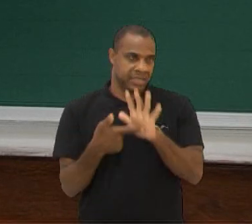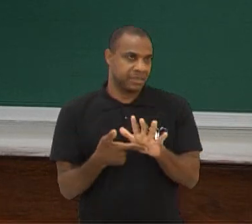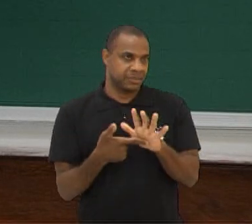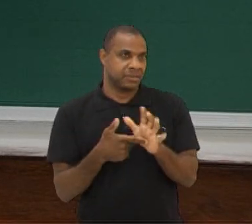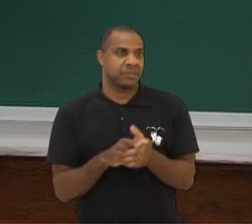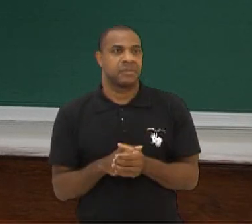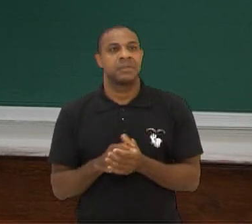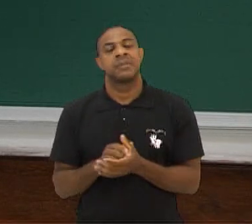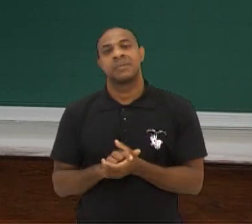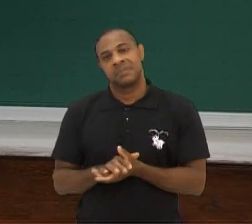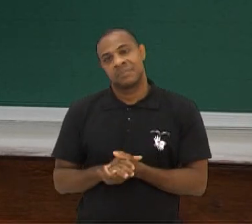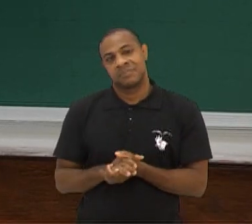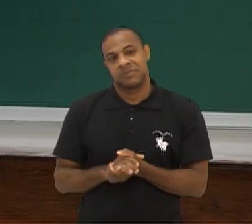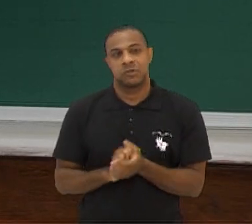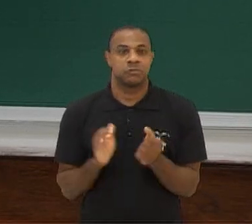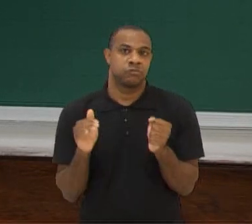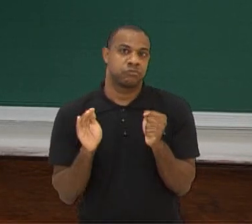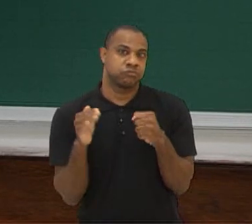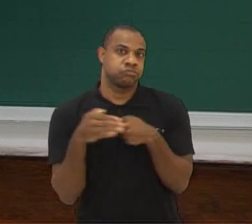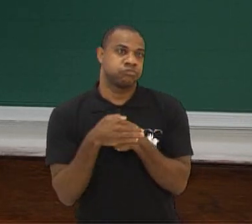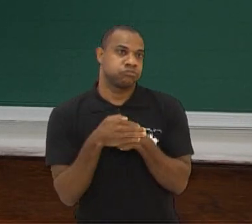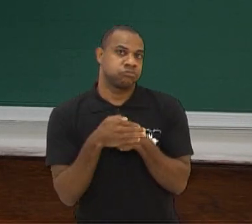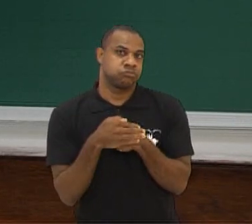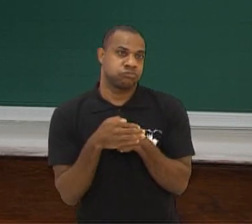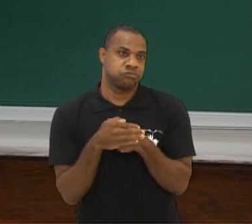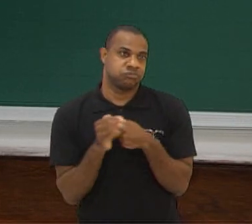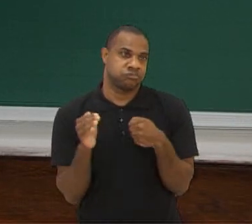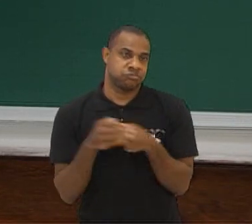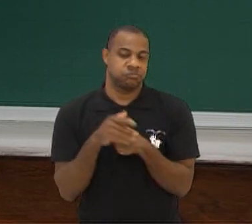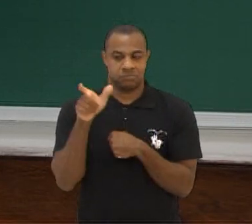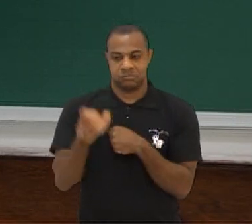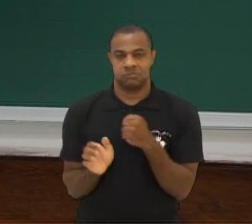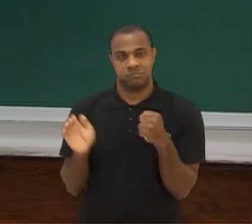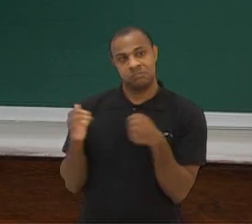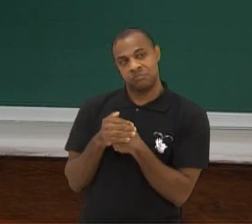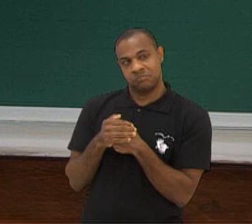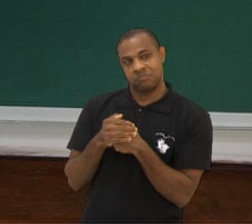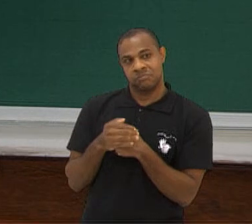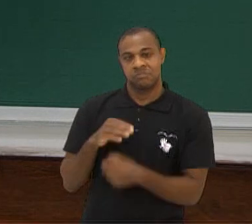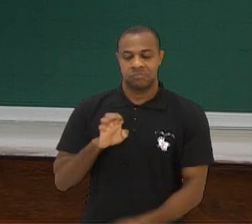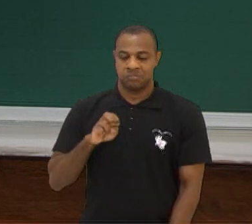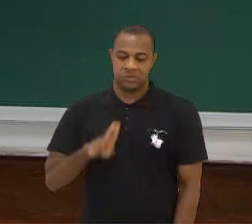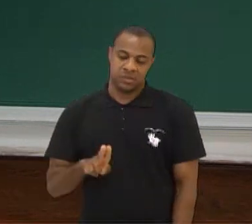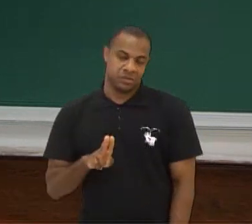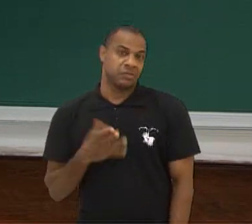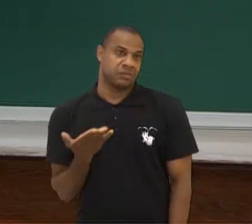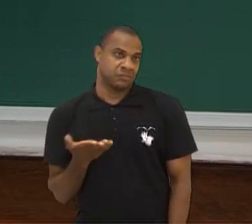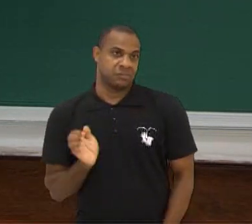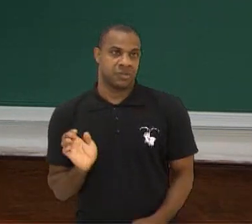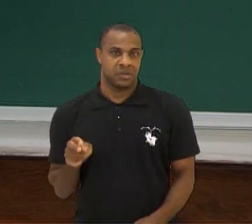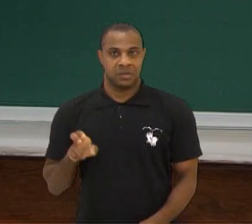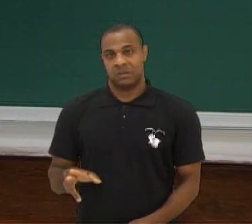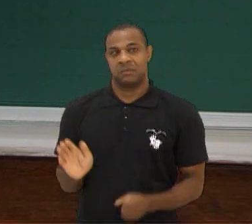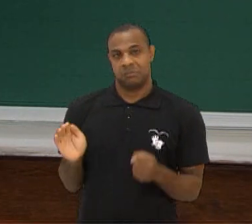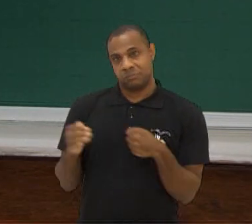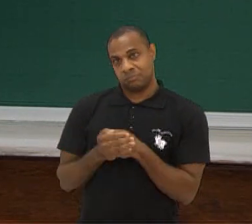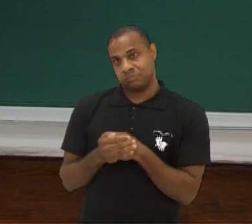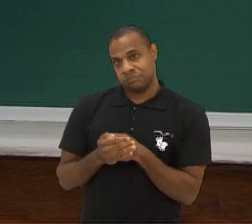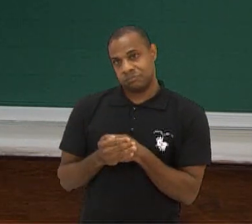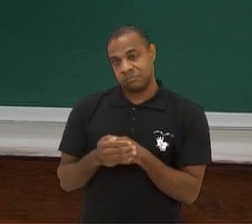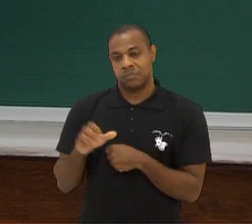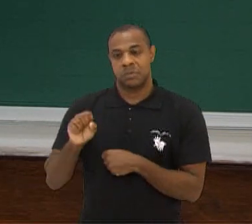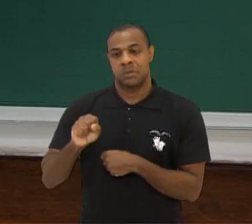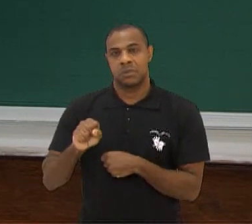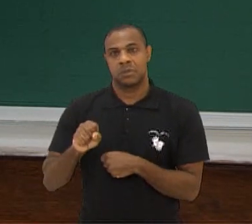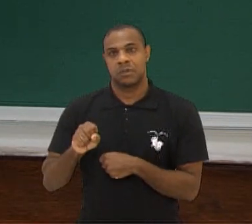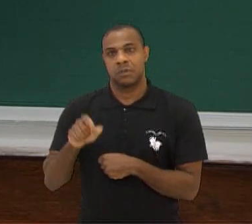de sujeito oculto, né? Quem fui expulso de casa só pode ser eu, se referindo ali à fala dele, né? Então, esse também nos ajuda,